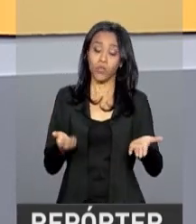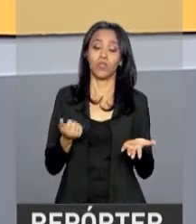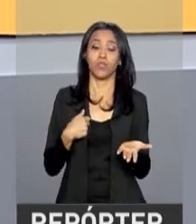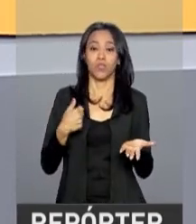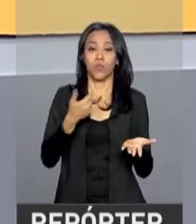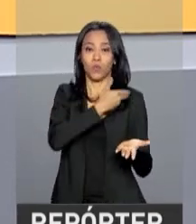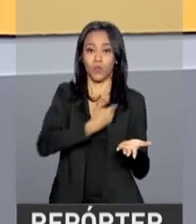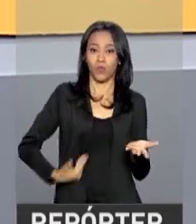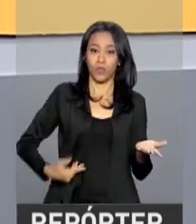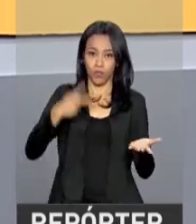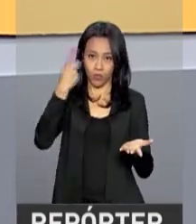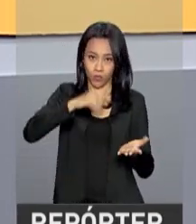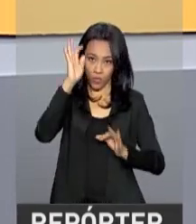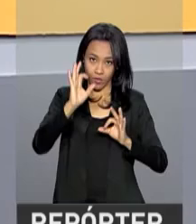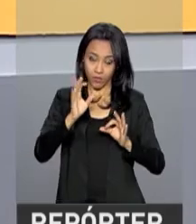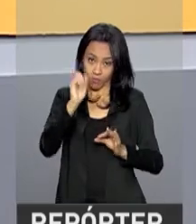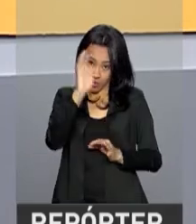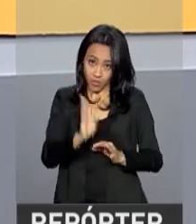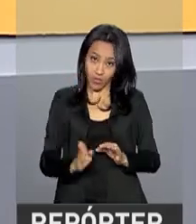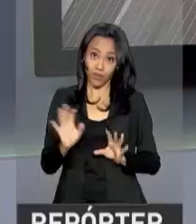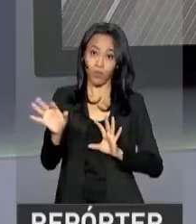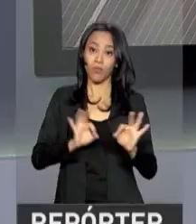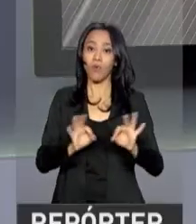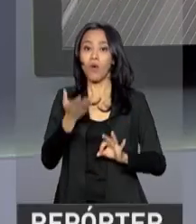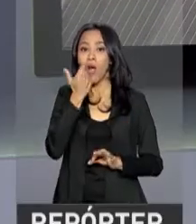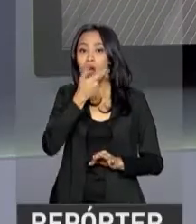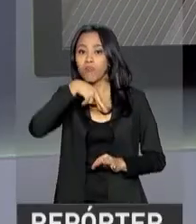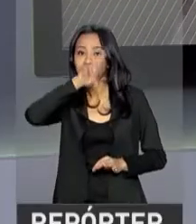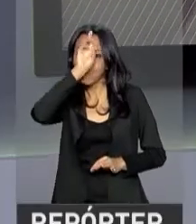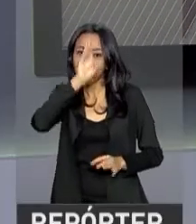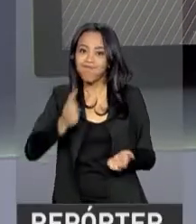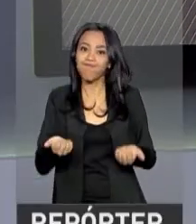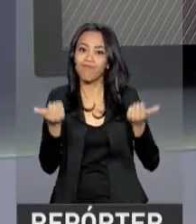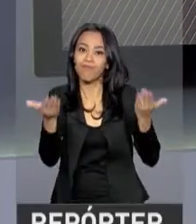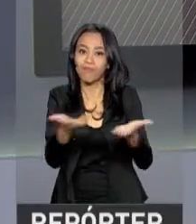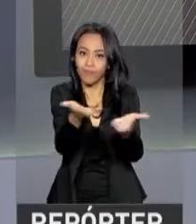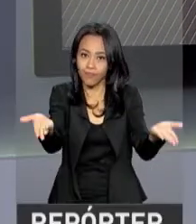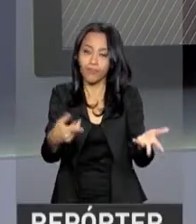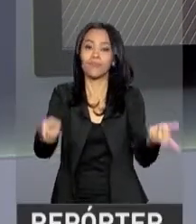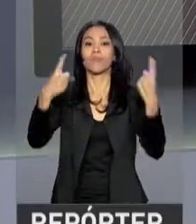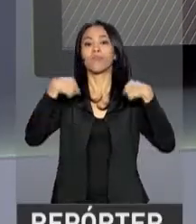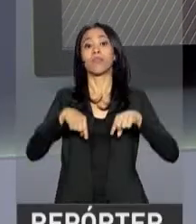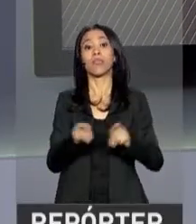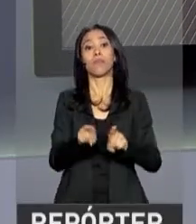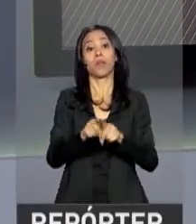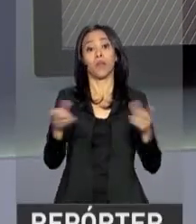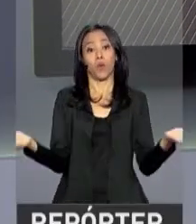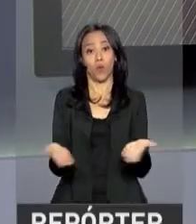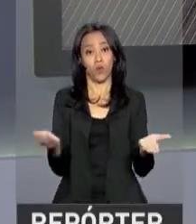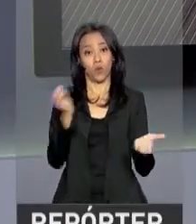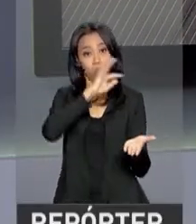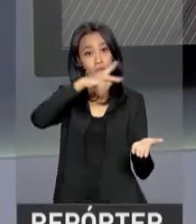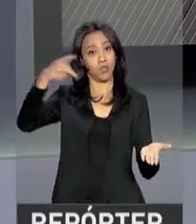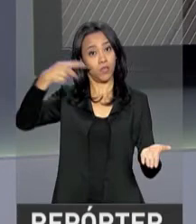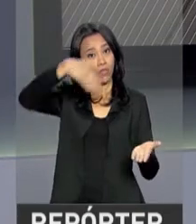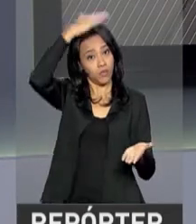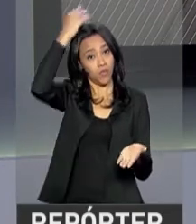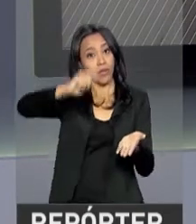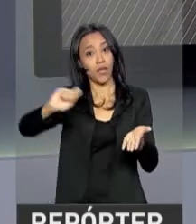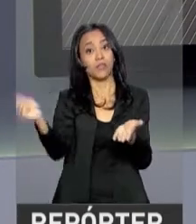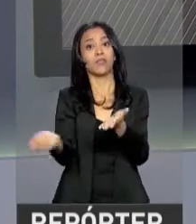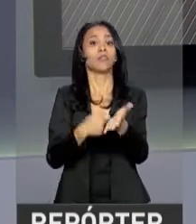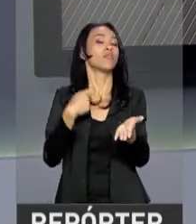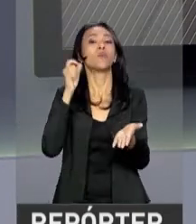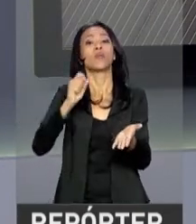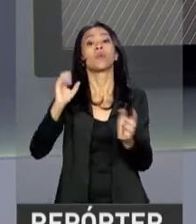itamaraty a comitiva norte americana também hoje o presidente michel temer sanciona a lei que institui no calendário brasileiro